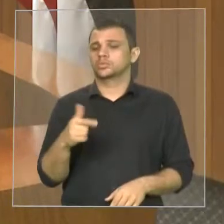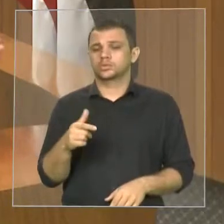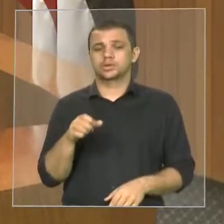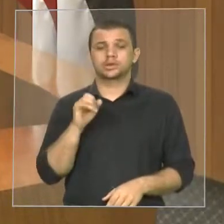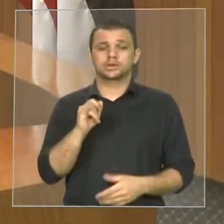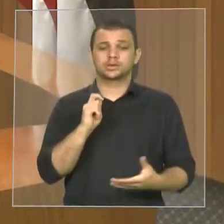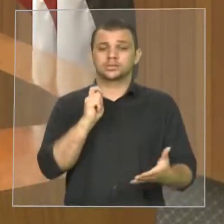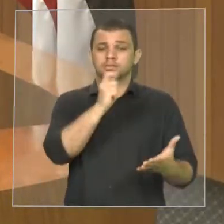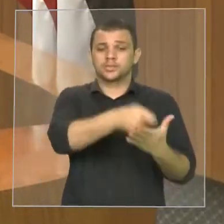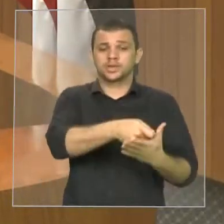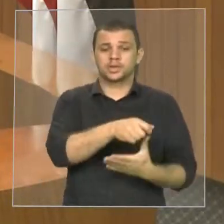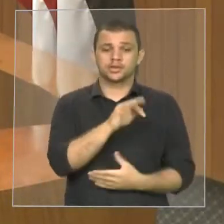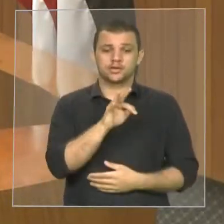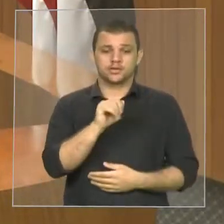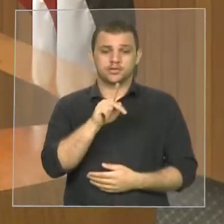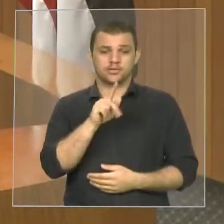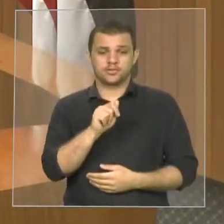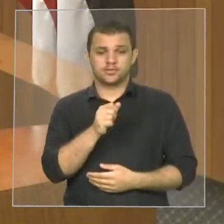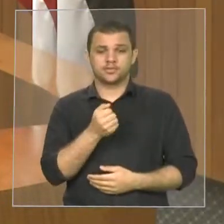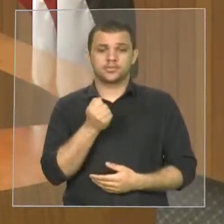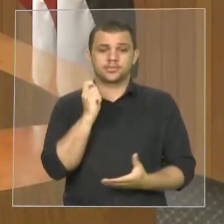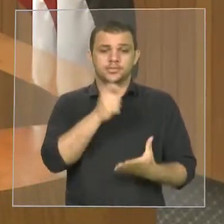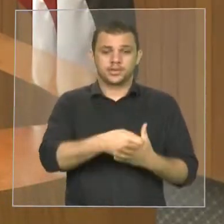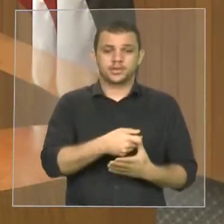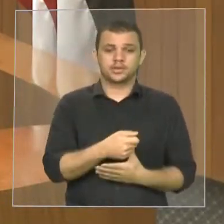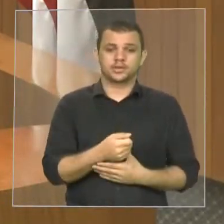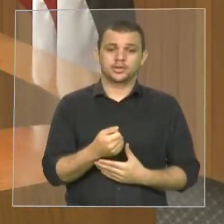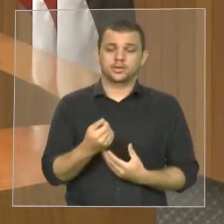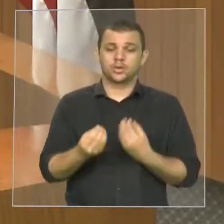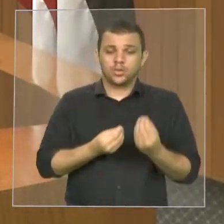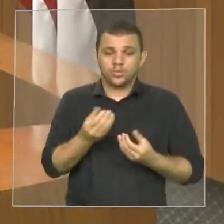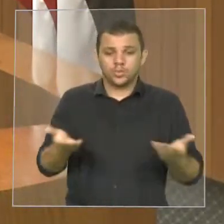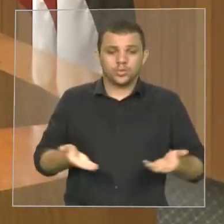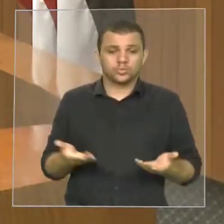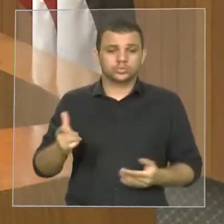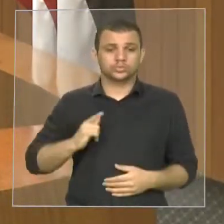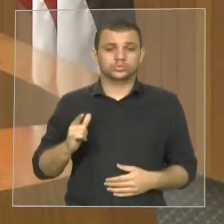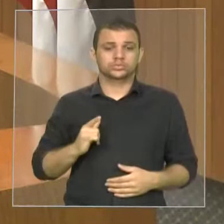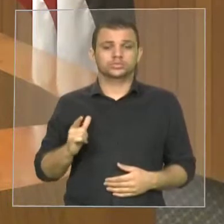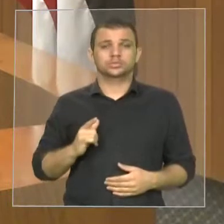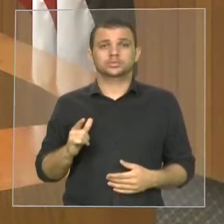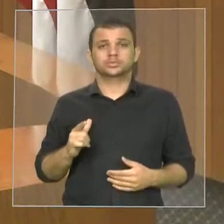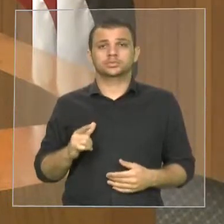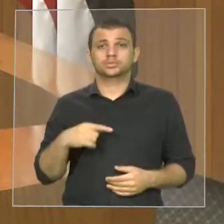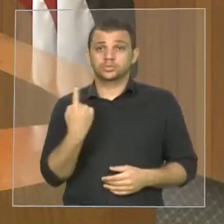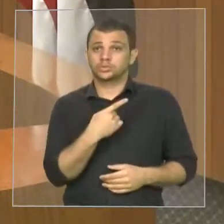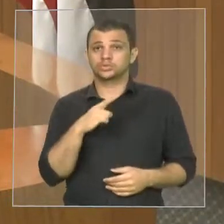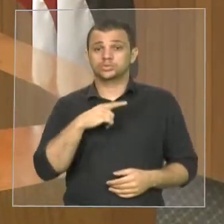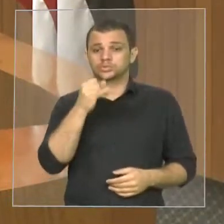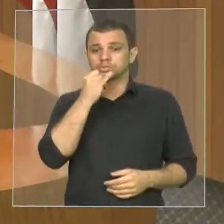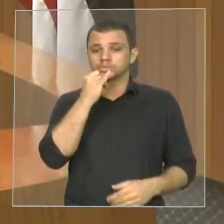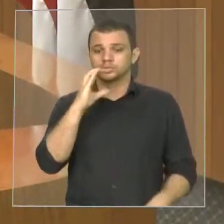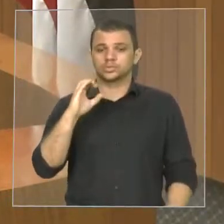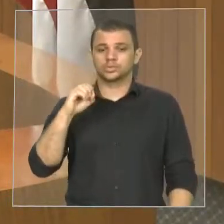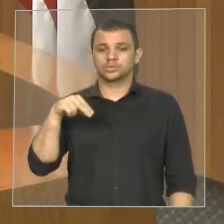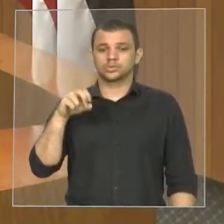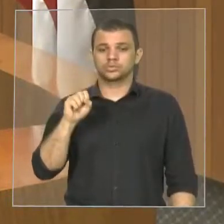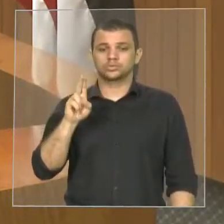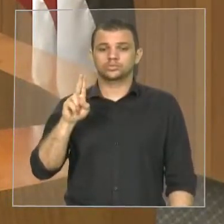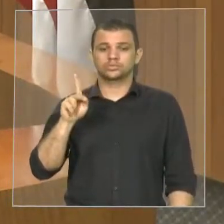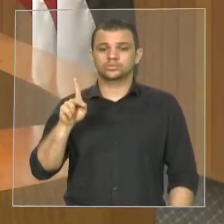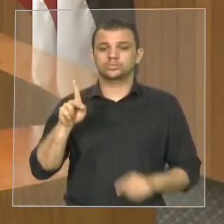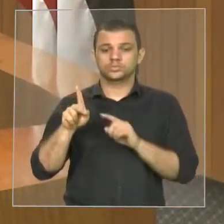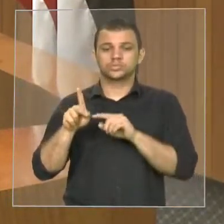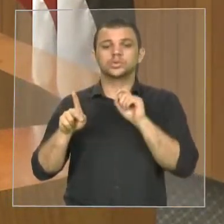e aposentadoria dos servidores na forma em que se encontra. Nós temos o CONSUP, que é o Conselho Administrativo